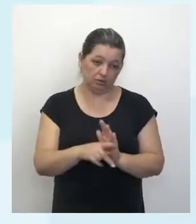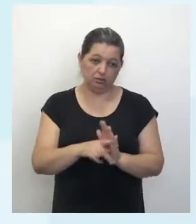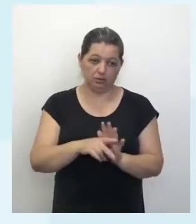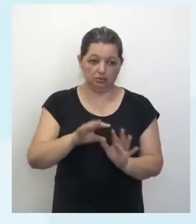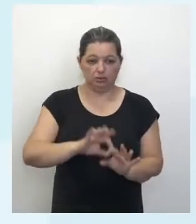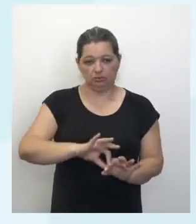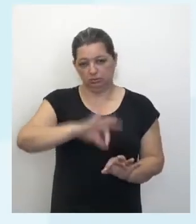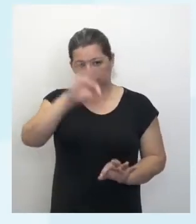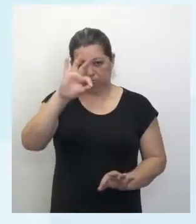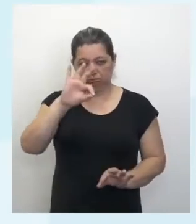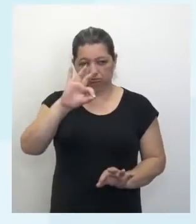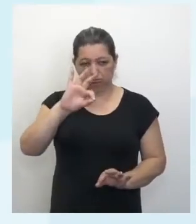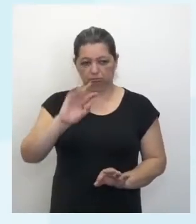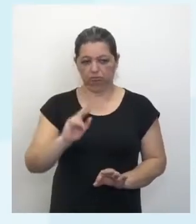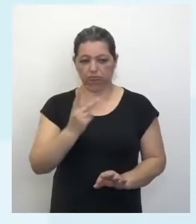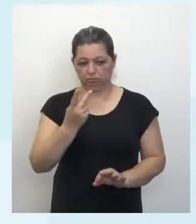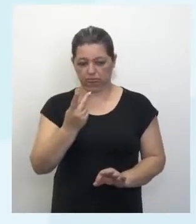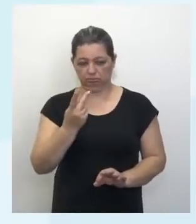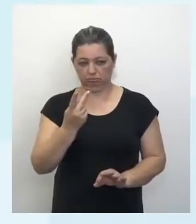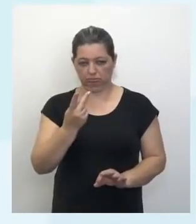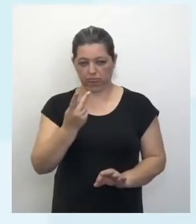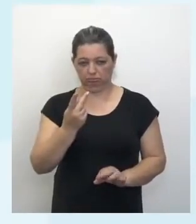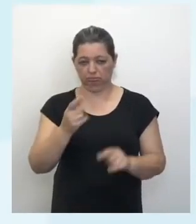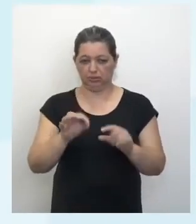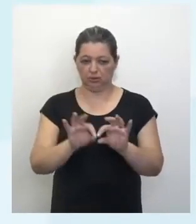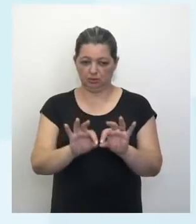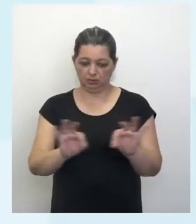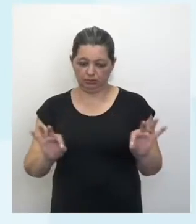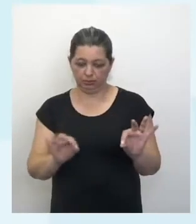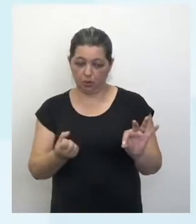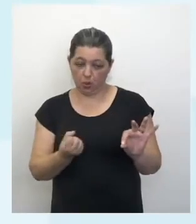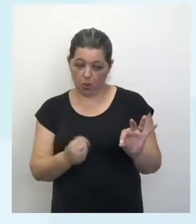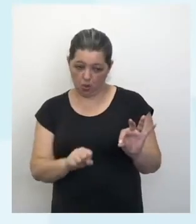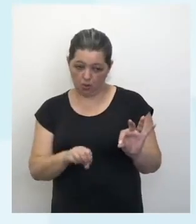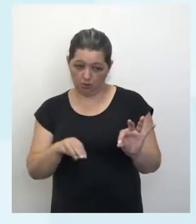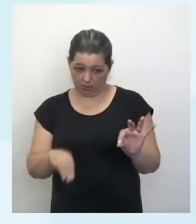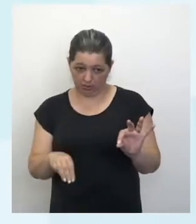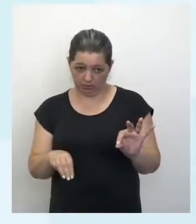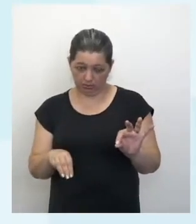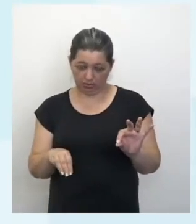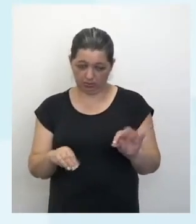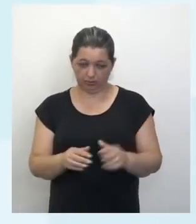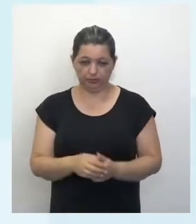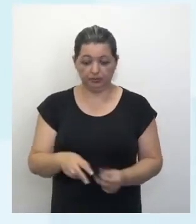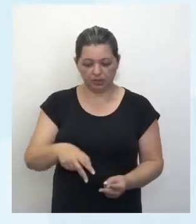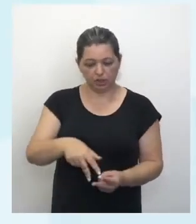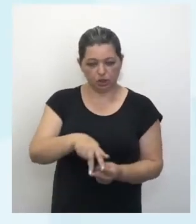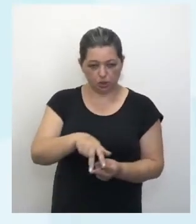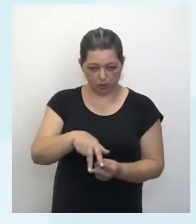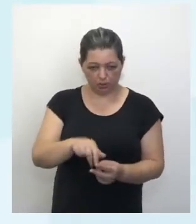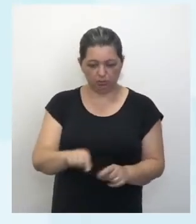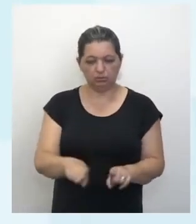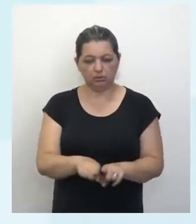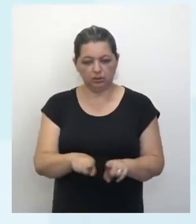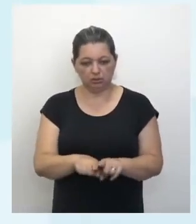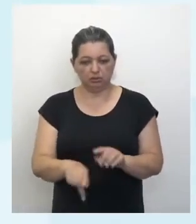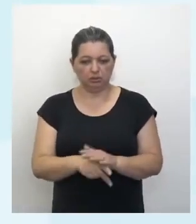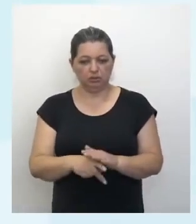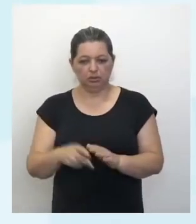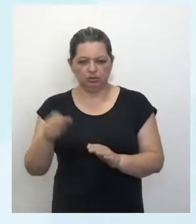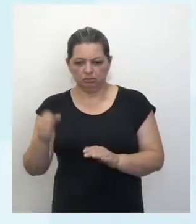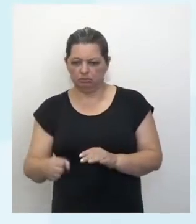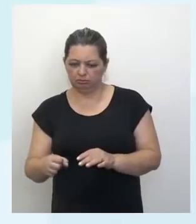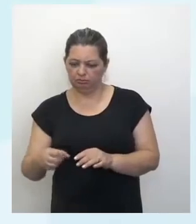poste, promovendo uma sombra de 8 metros aqui no chão. Ao mesmo tempo, ele fincou uma estaca de 3